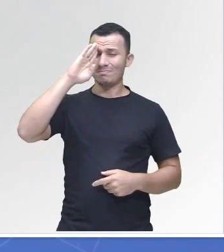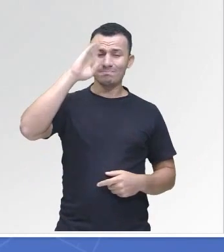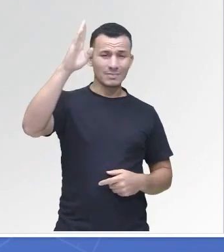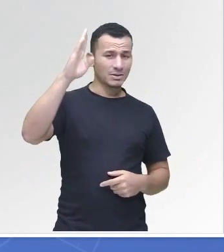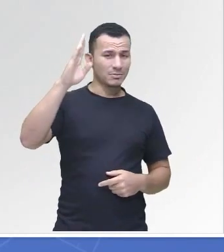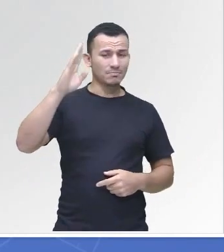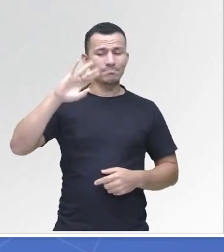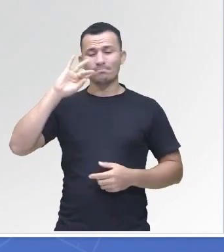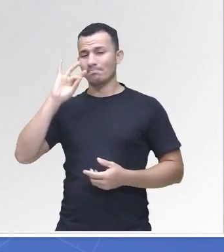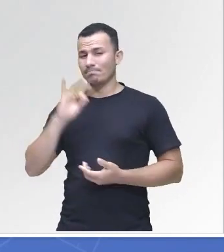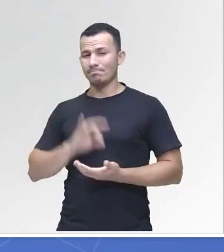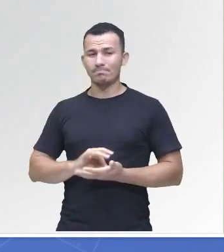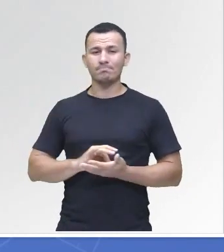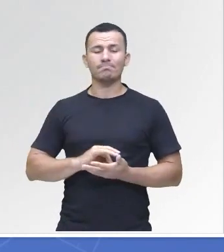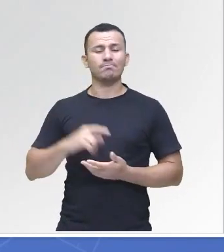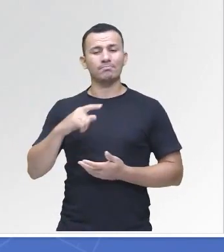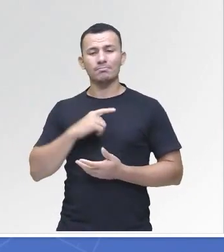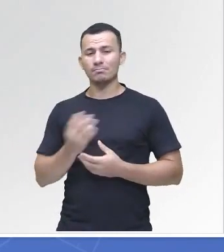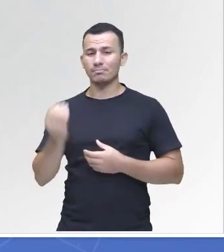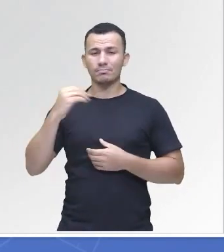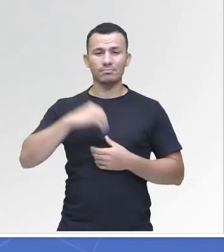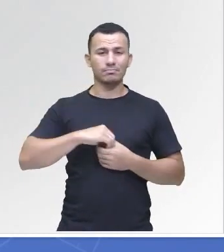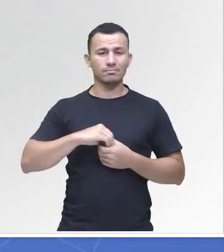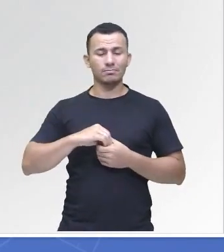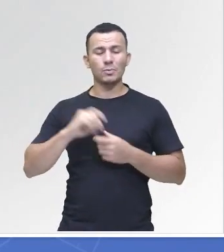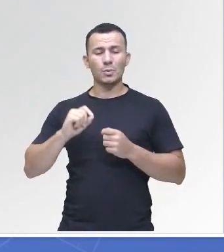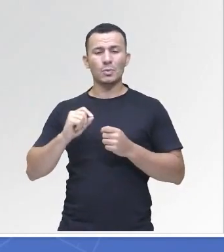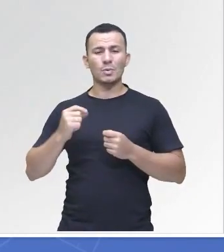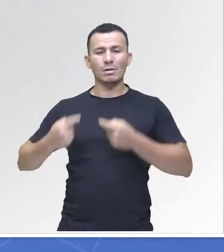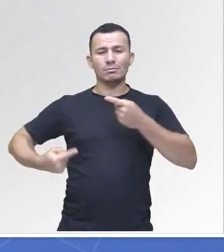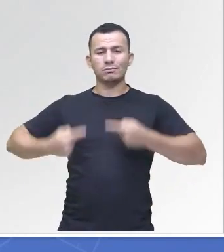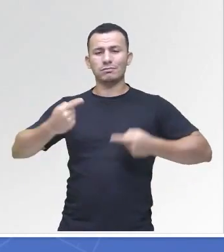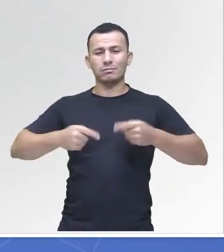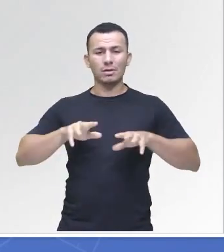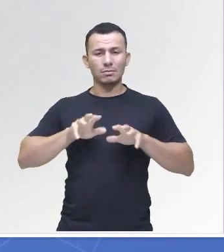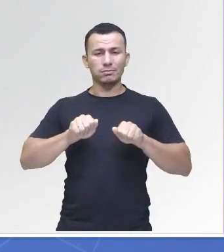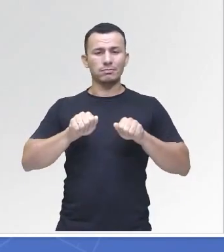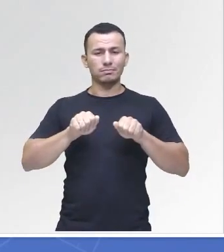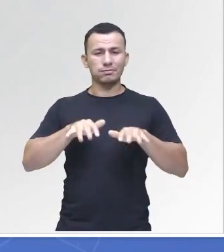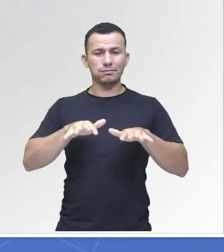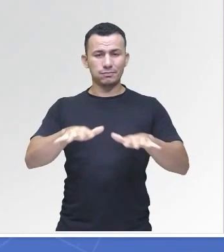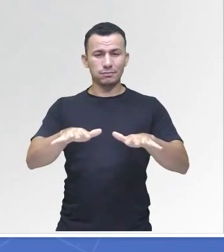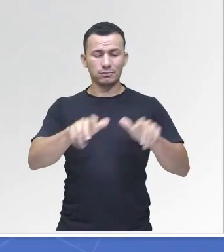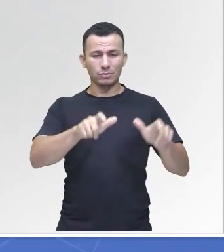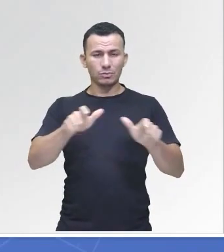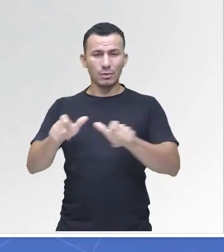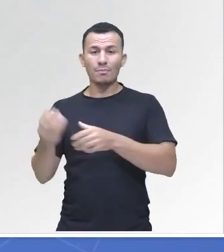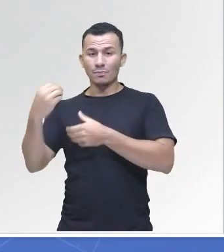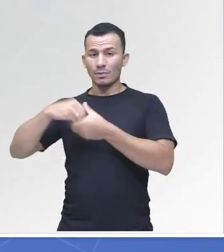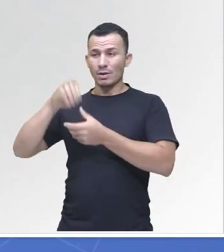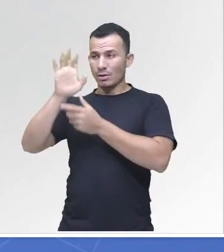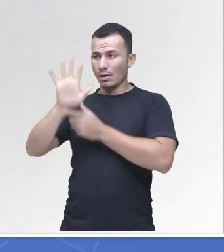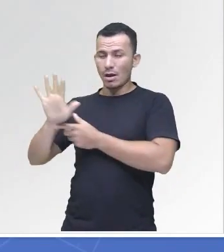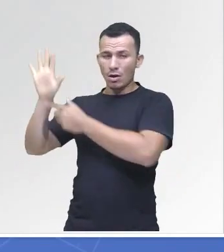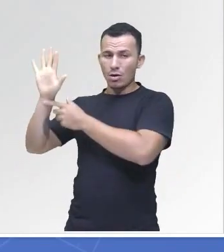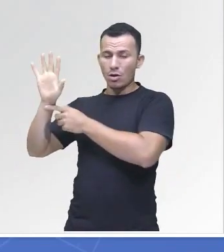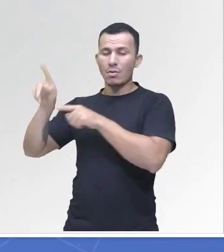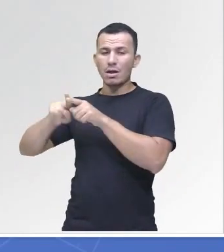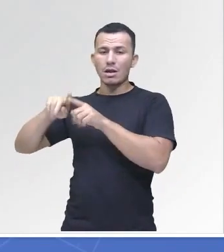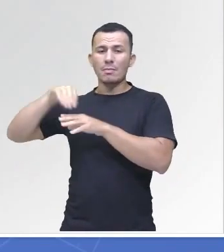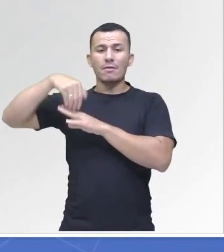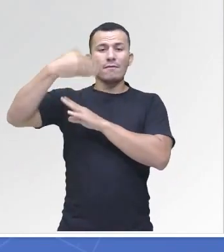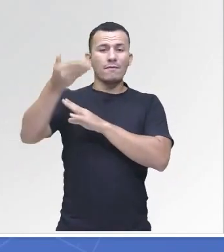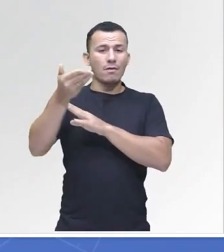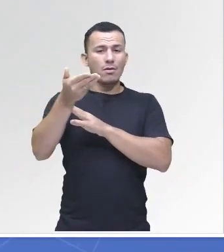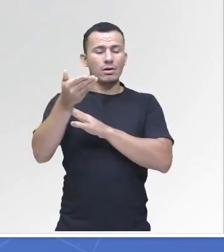sustenta, vai estar ligado à questão das disputas territoriais, tanto dentro da Europa quanto fora da